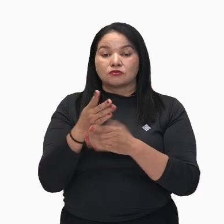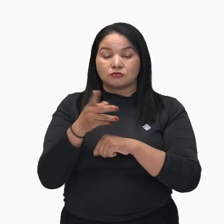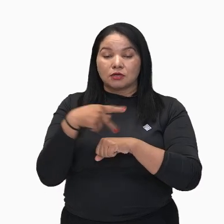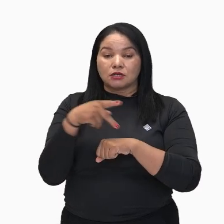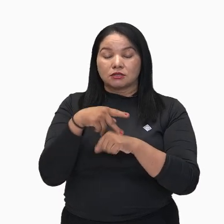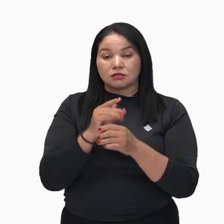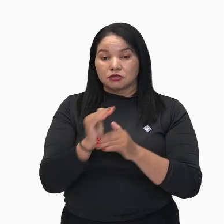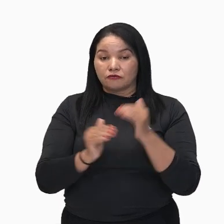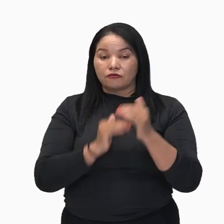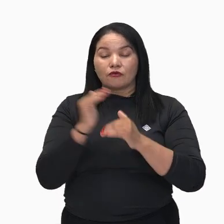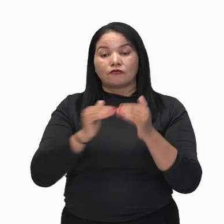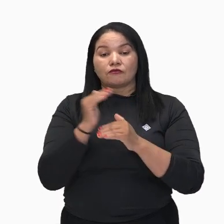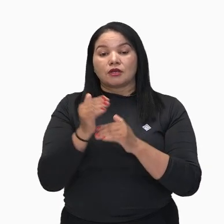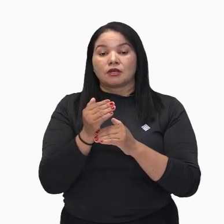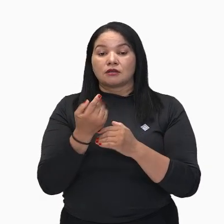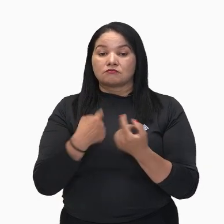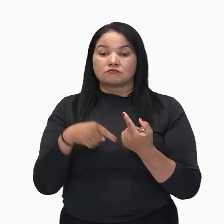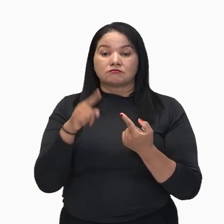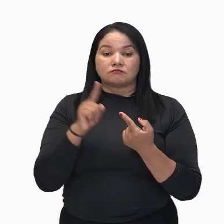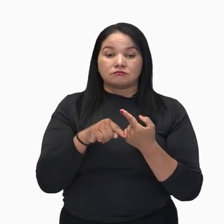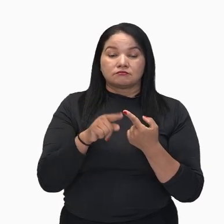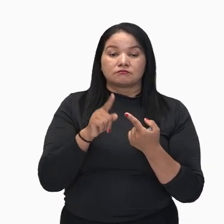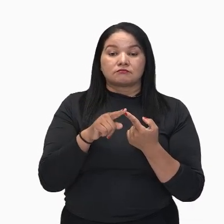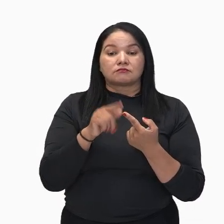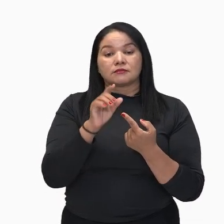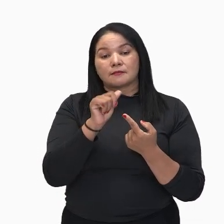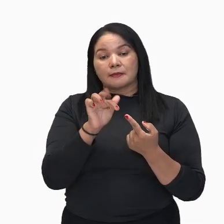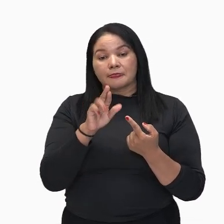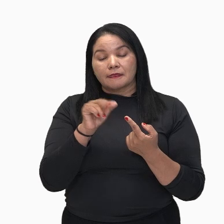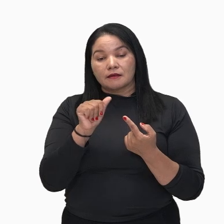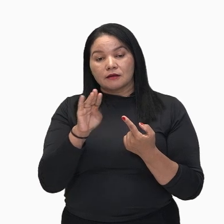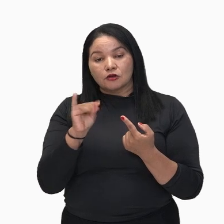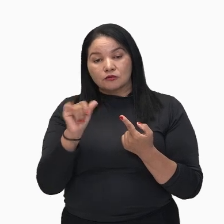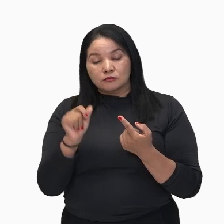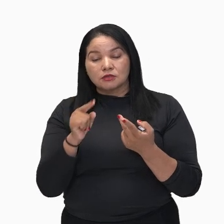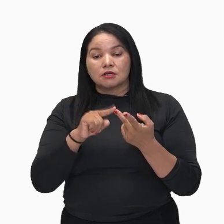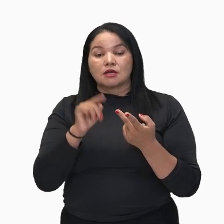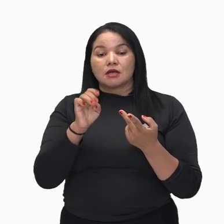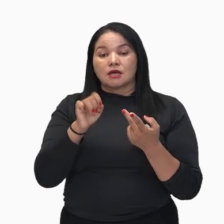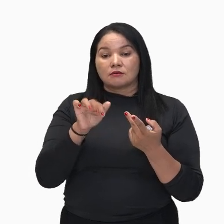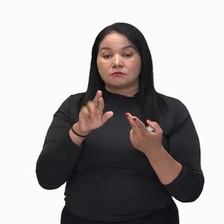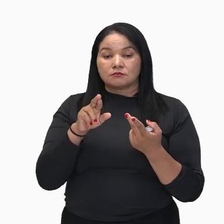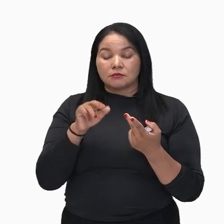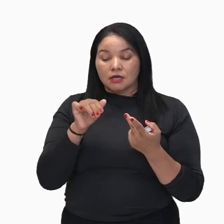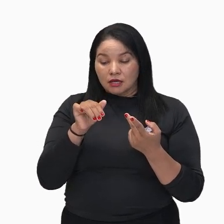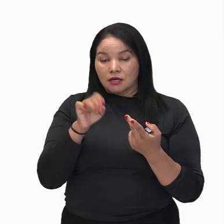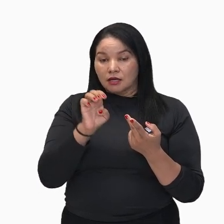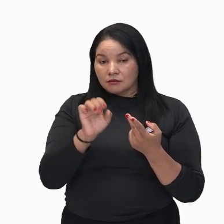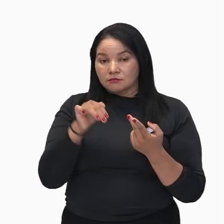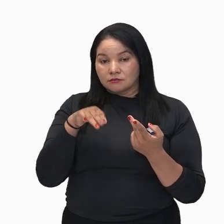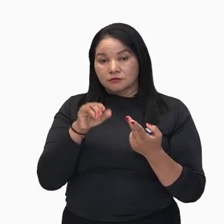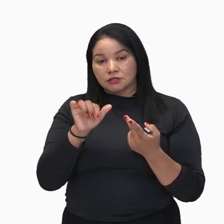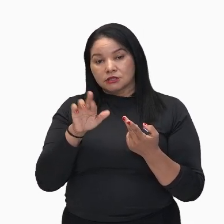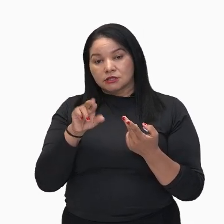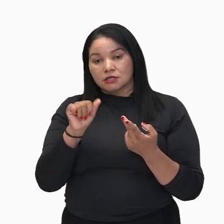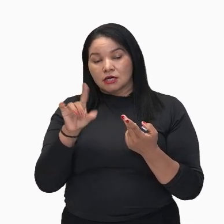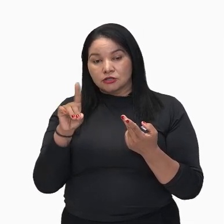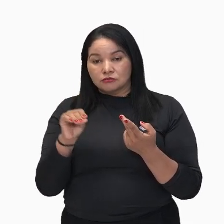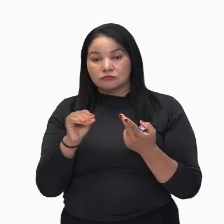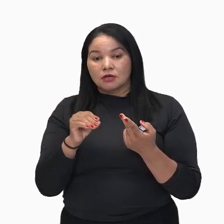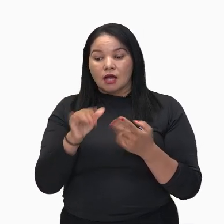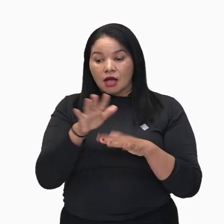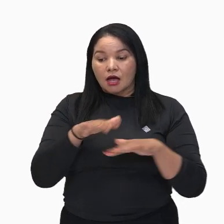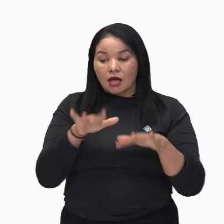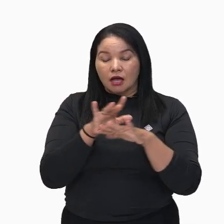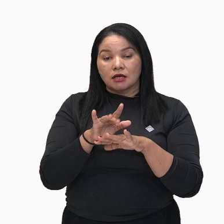bastante, como a área ali da Arábia Saudita, dos Emirados Árabes Unidos, mesmo estando nessas regiões desérticas,